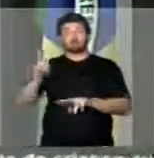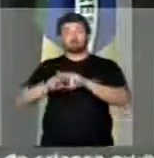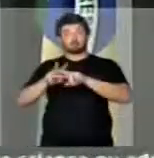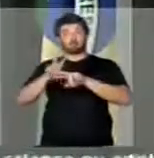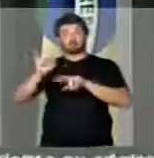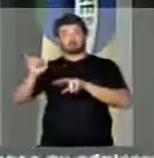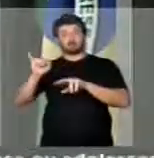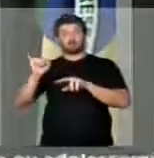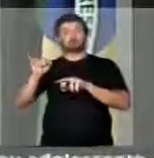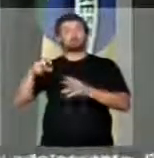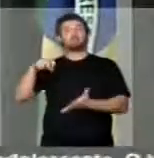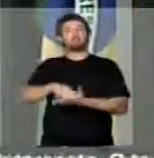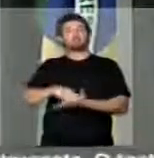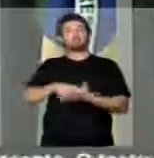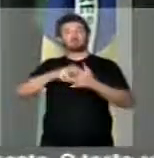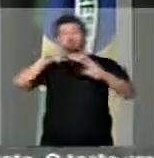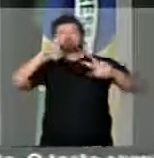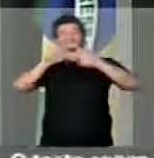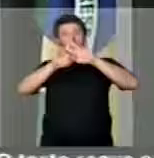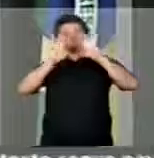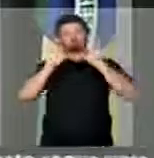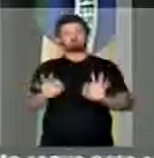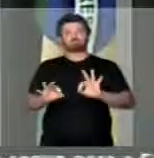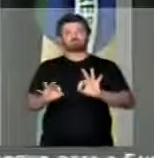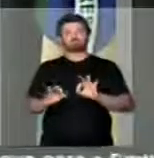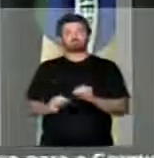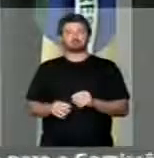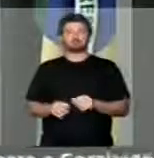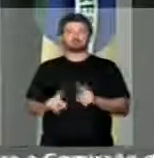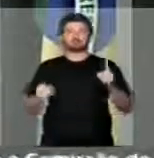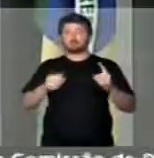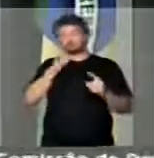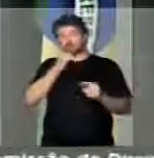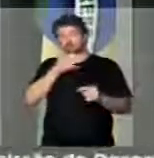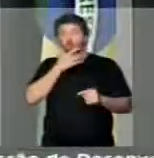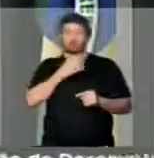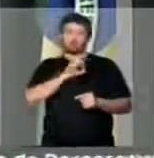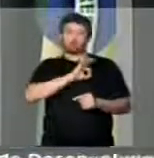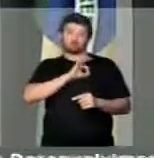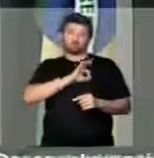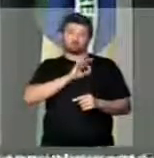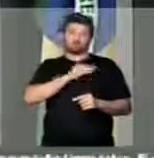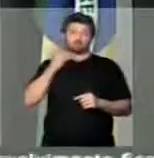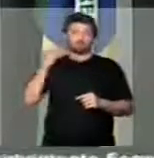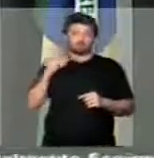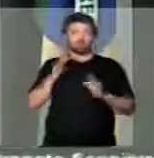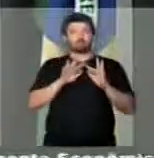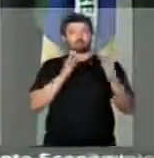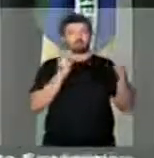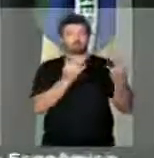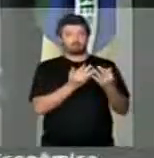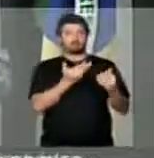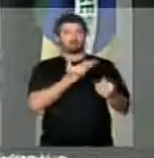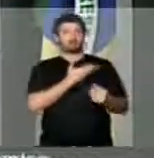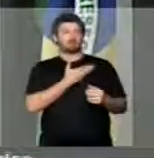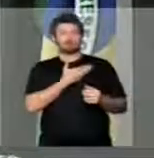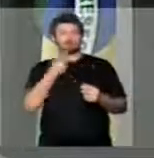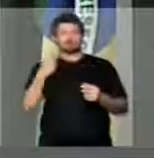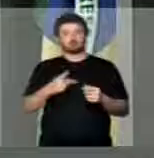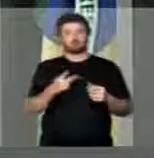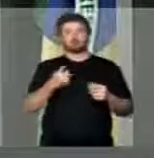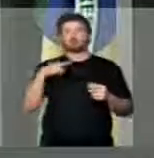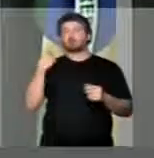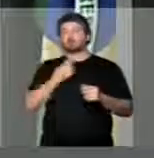presos, punidos exemplarmente. Infelizmente, a vida desse policial, os seus familiares, os seus amigos e todos